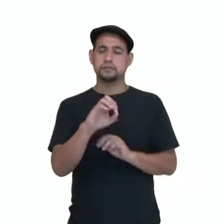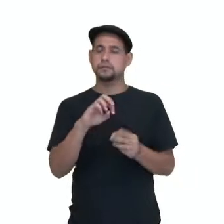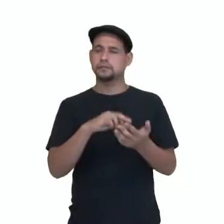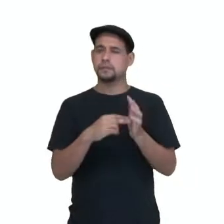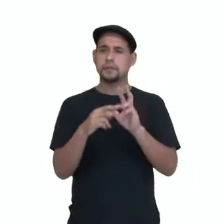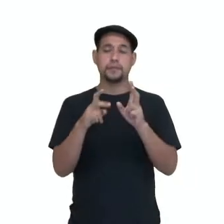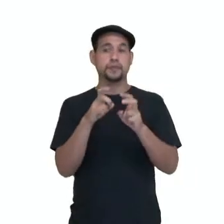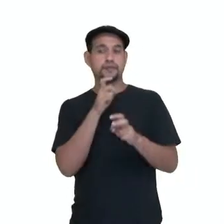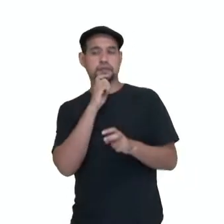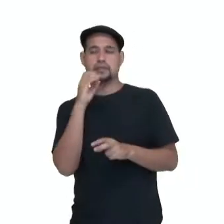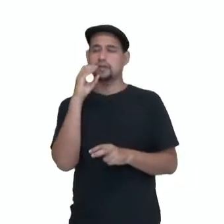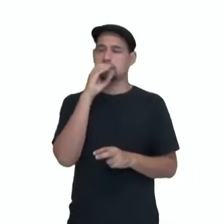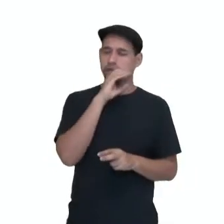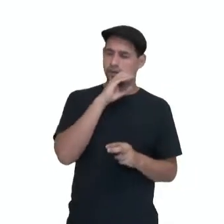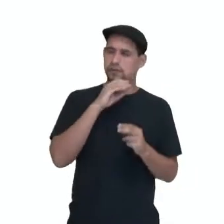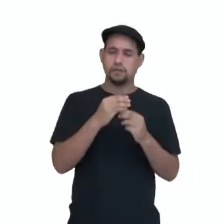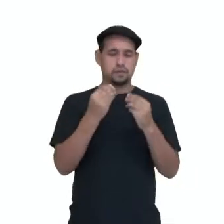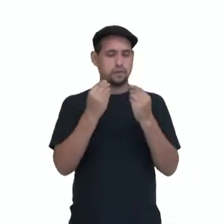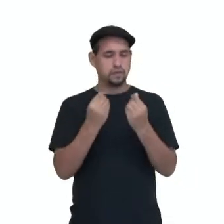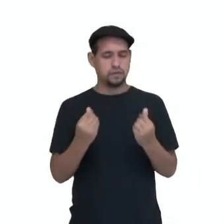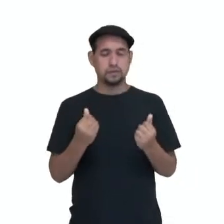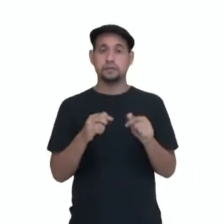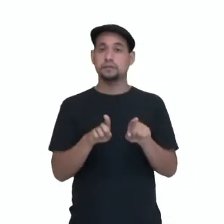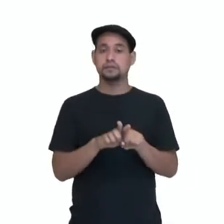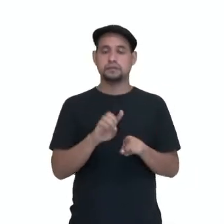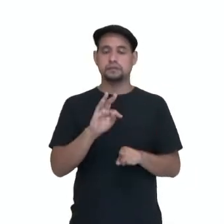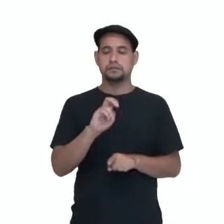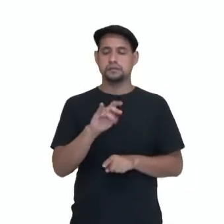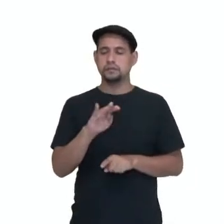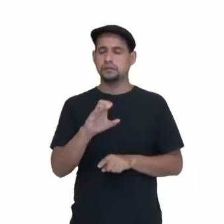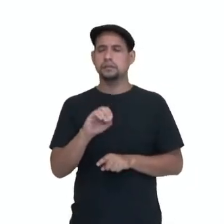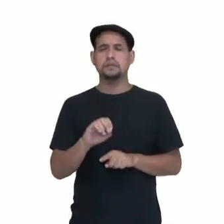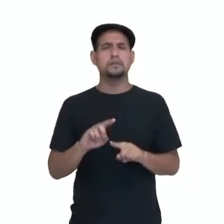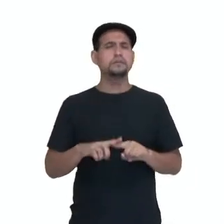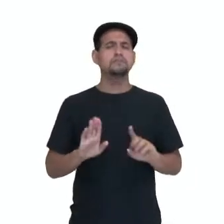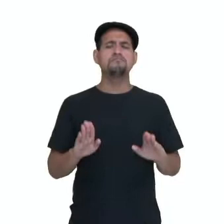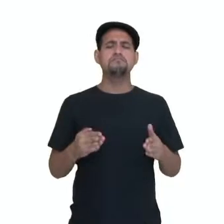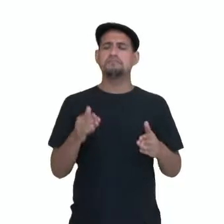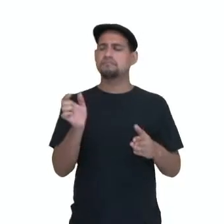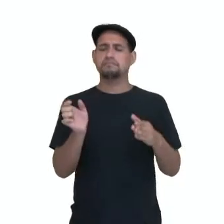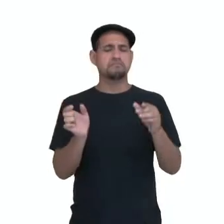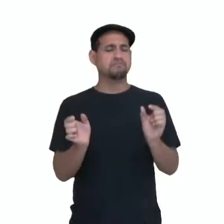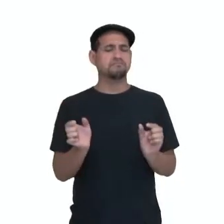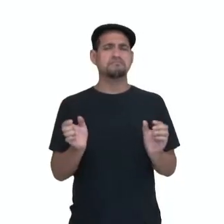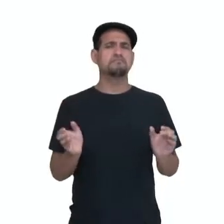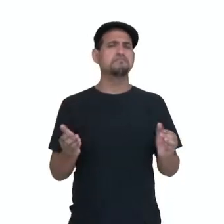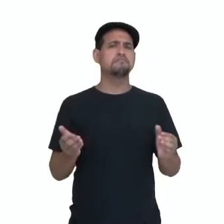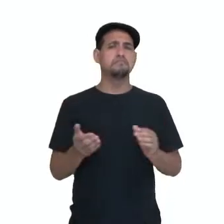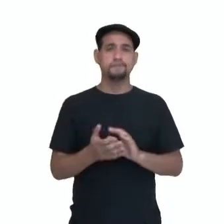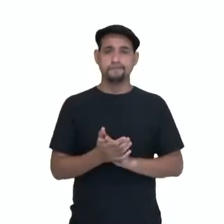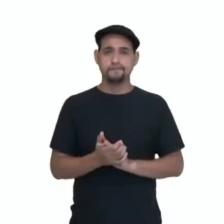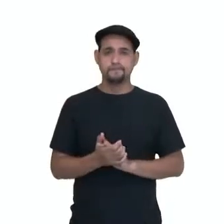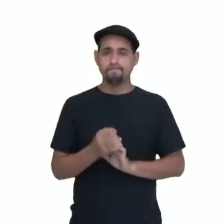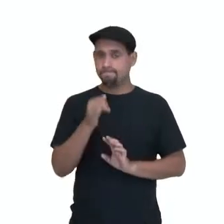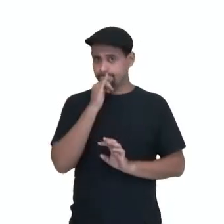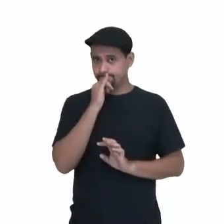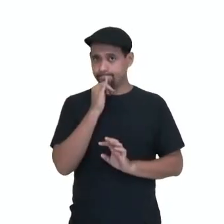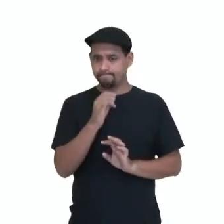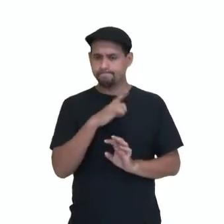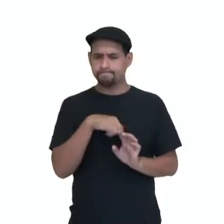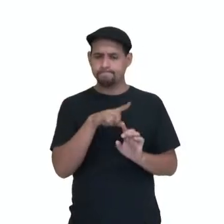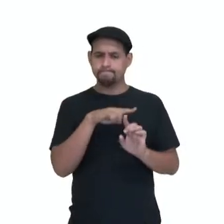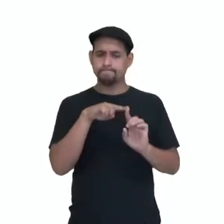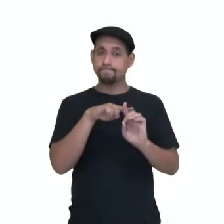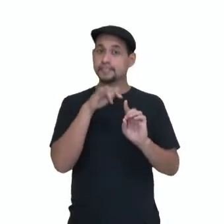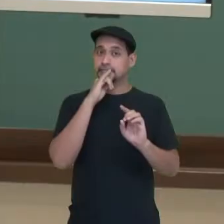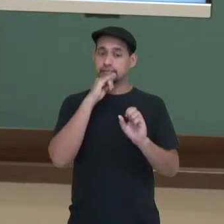sensações, frio, calor, áspero, né? É o tecido epitelial. Quais são as características desse tecido? Se ele tem a função de revestir